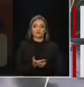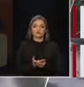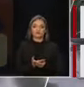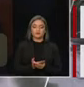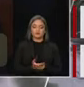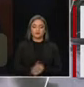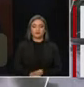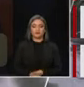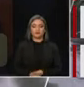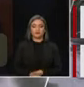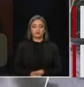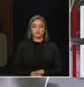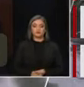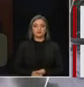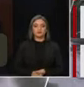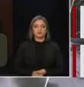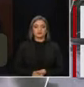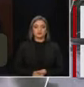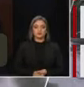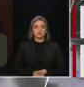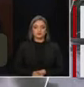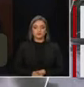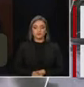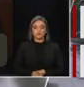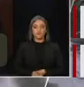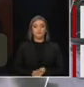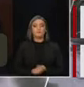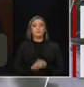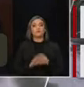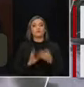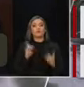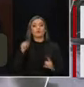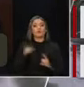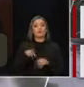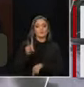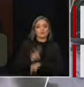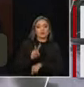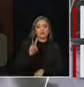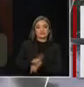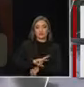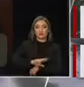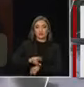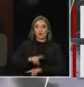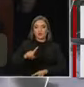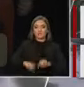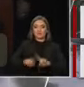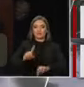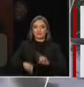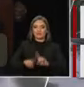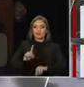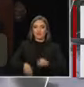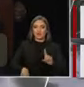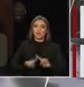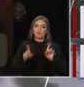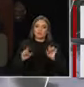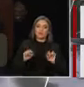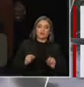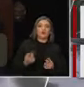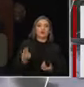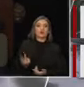da vítima. O objeto da proteção não se resume ao bem físico, mas abrange também sua utilidade, valor